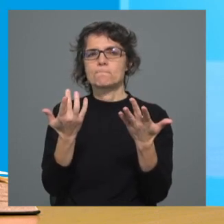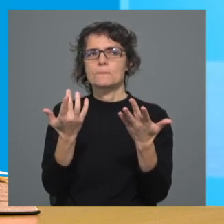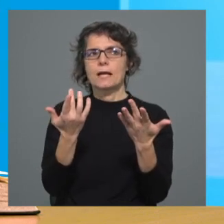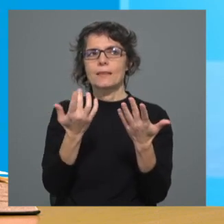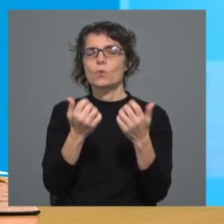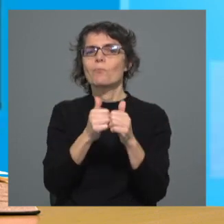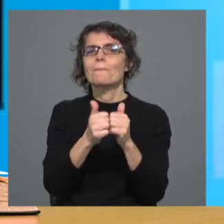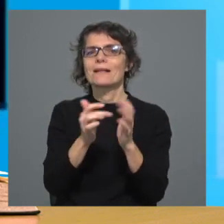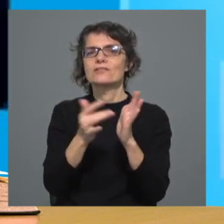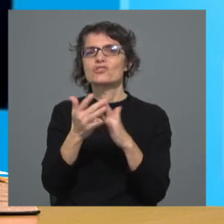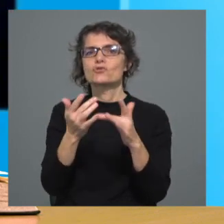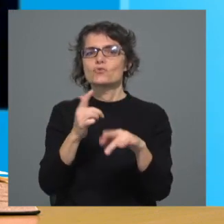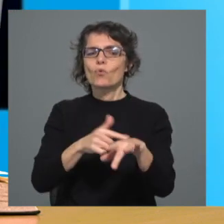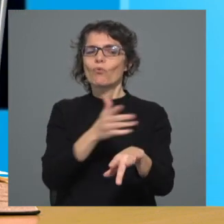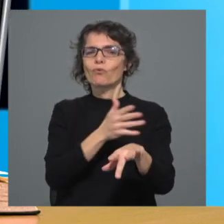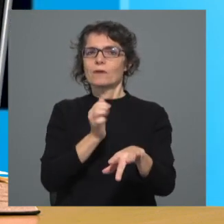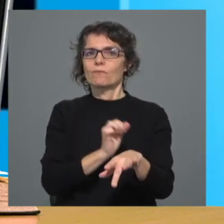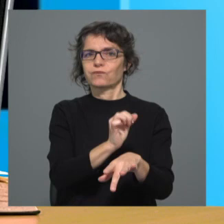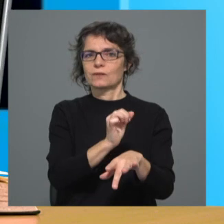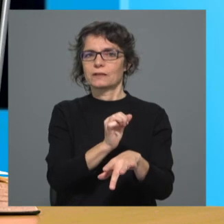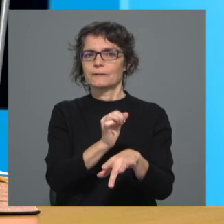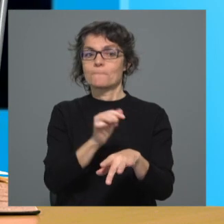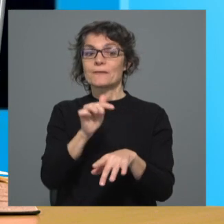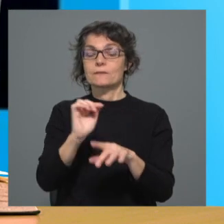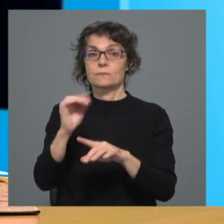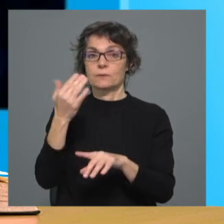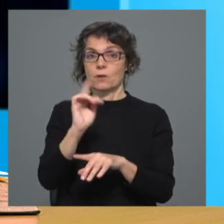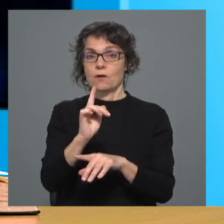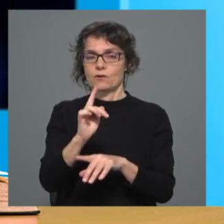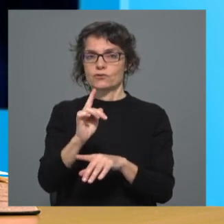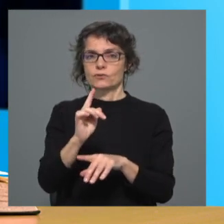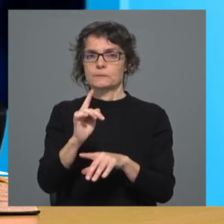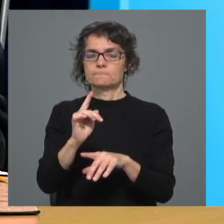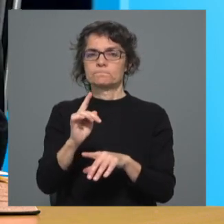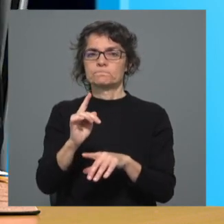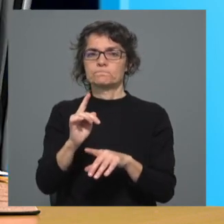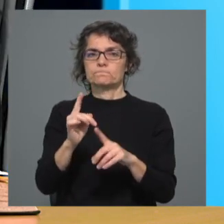que é, diria, marcada, primeiro, pelo